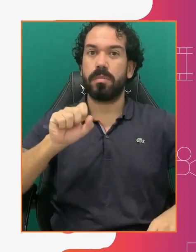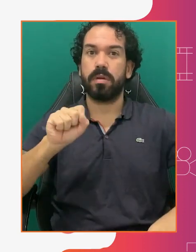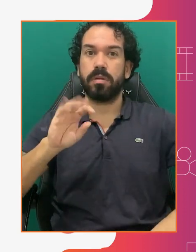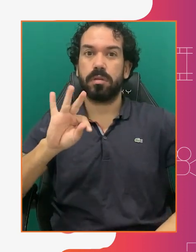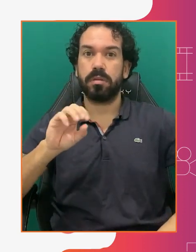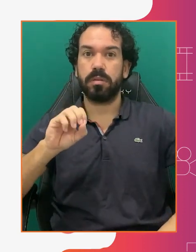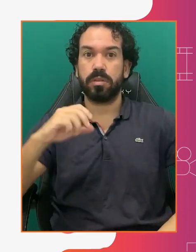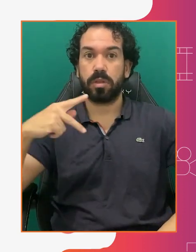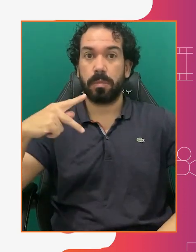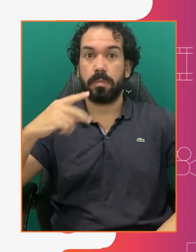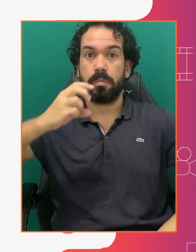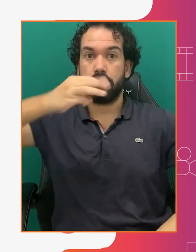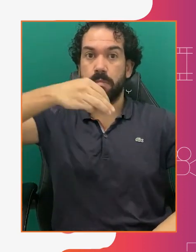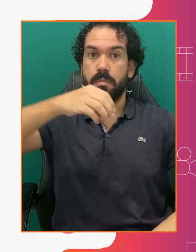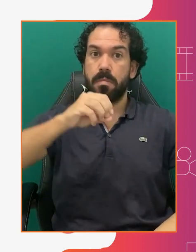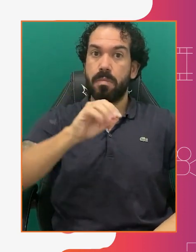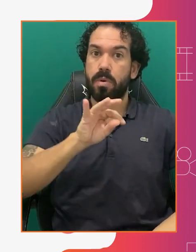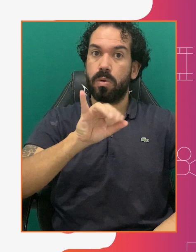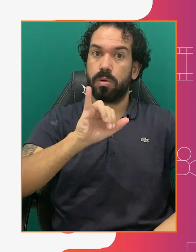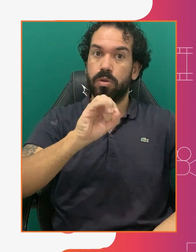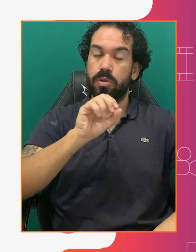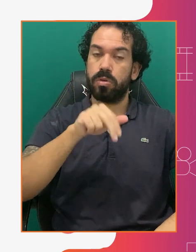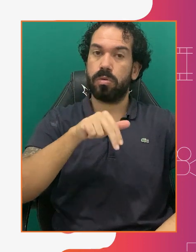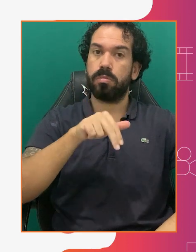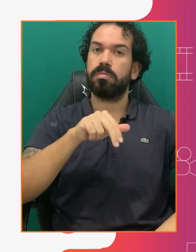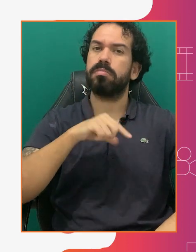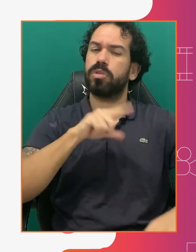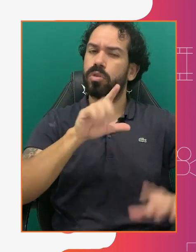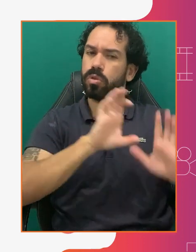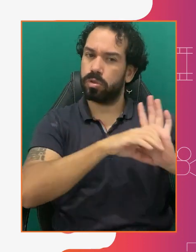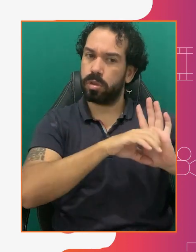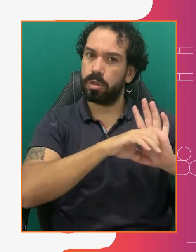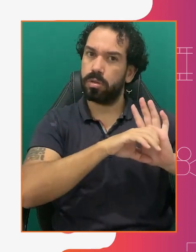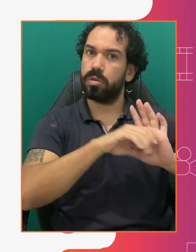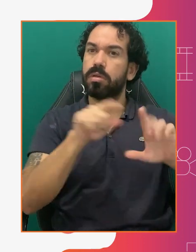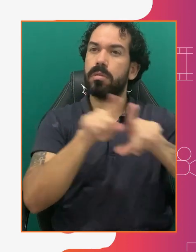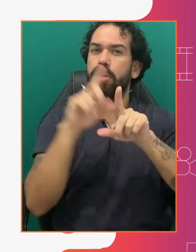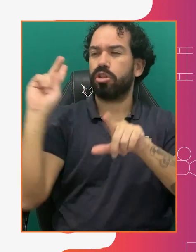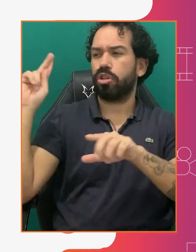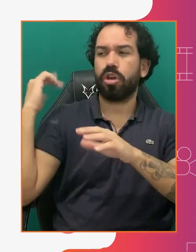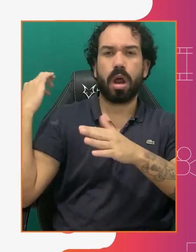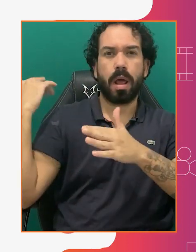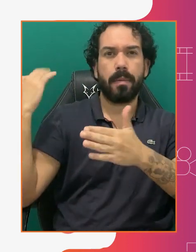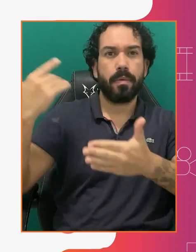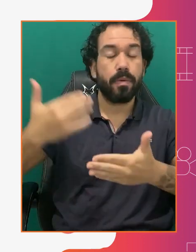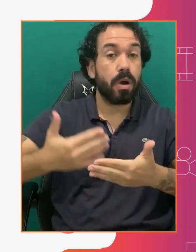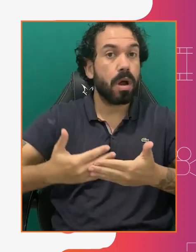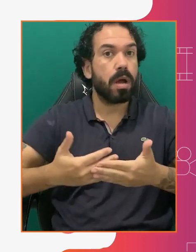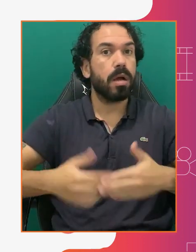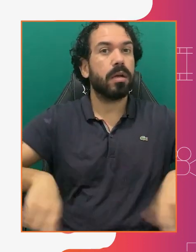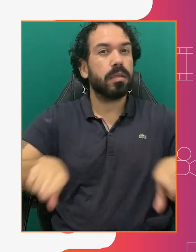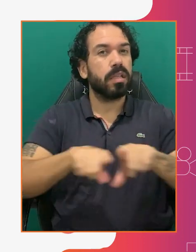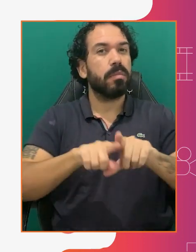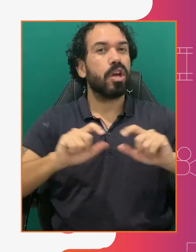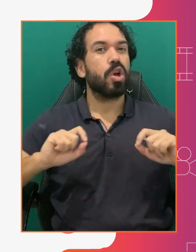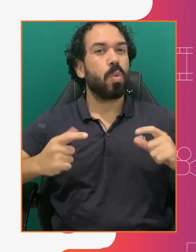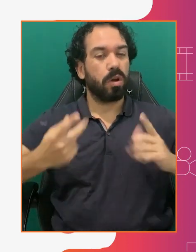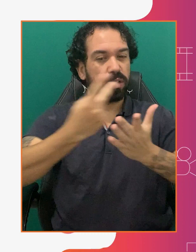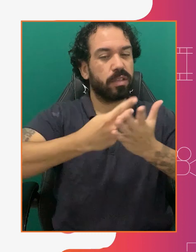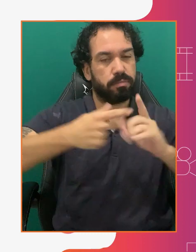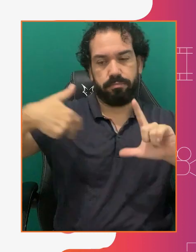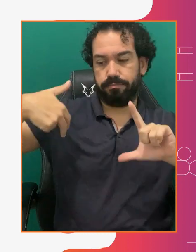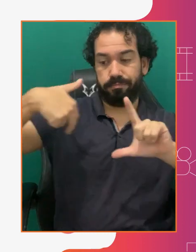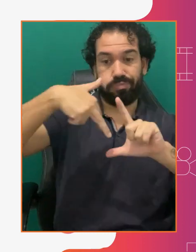stop motion, passando pela sua definição, pela sua jornada através do tempo e pelas animações